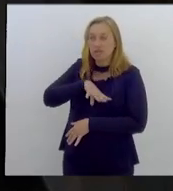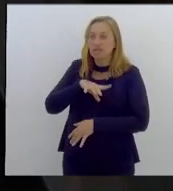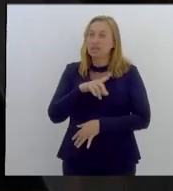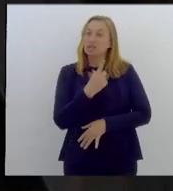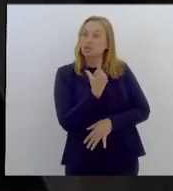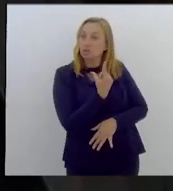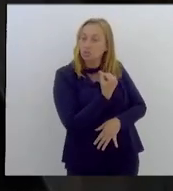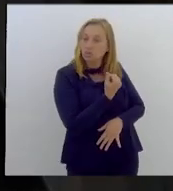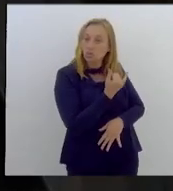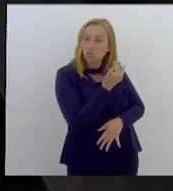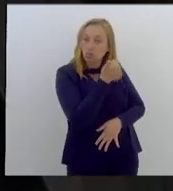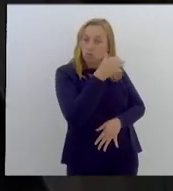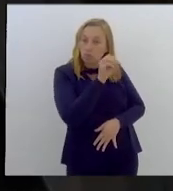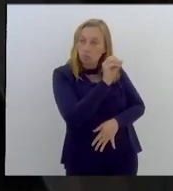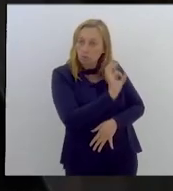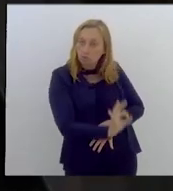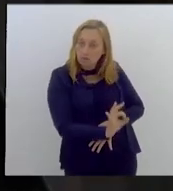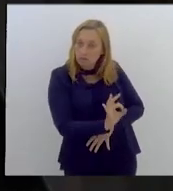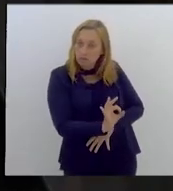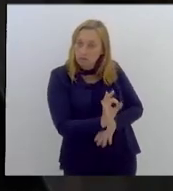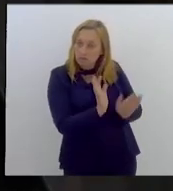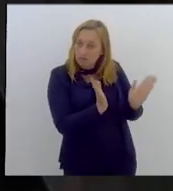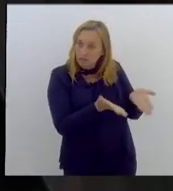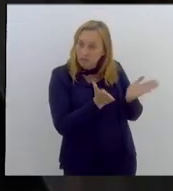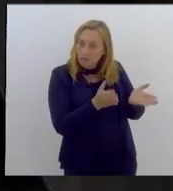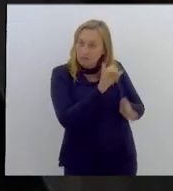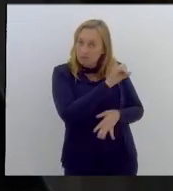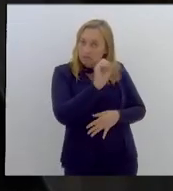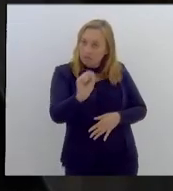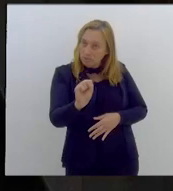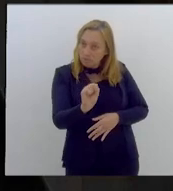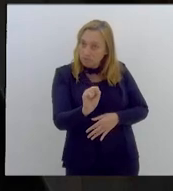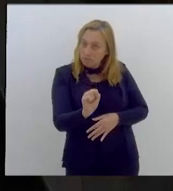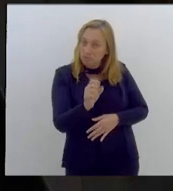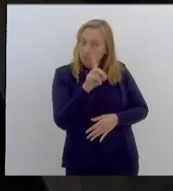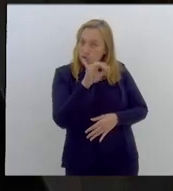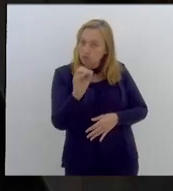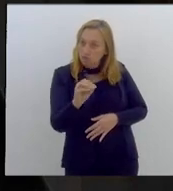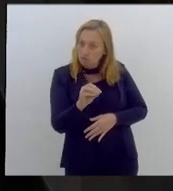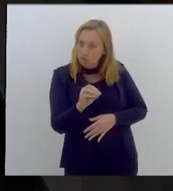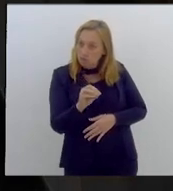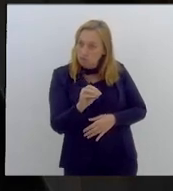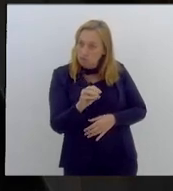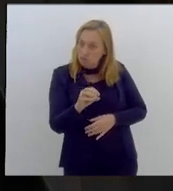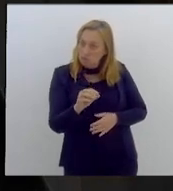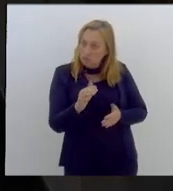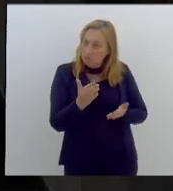alíquota de 18% atual do ICMS, do diesel,